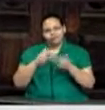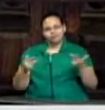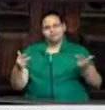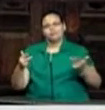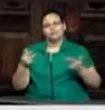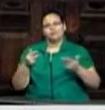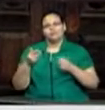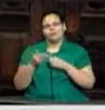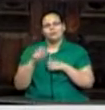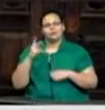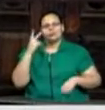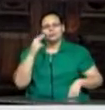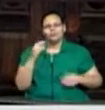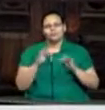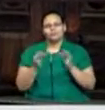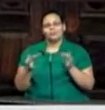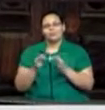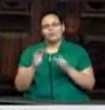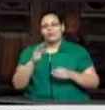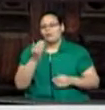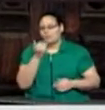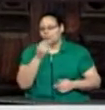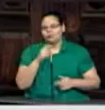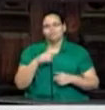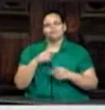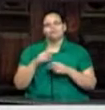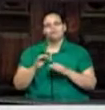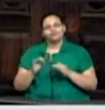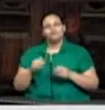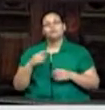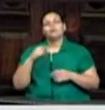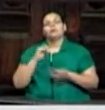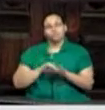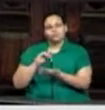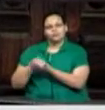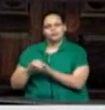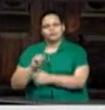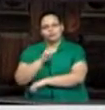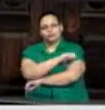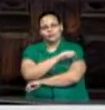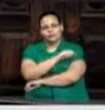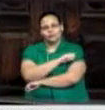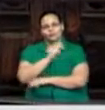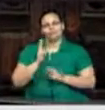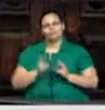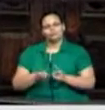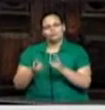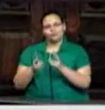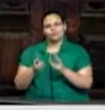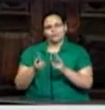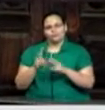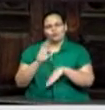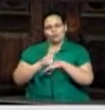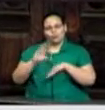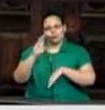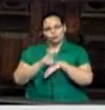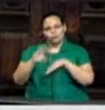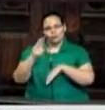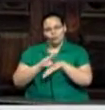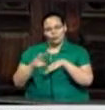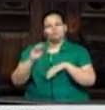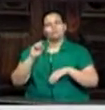mesmo alimentação para que os estudantes possam permanecer na unidade cursando